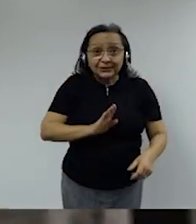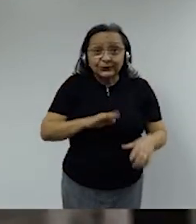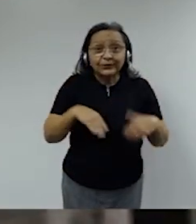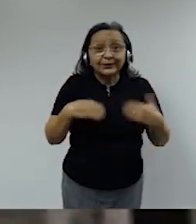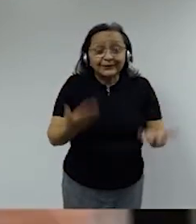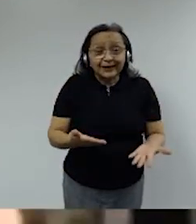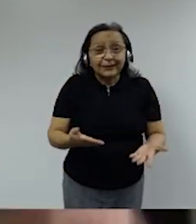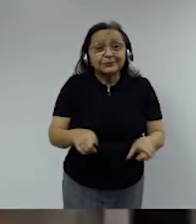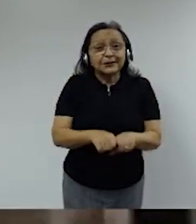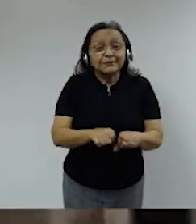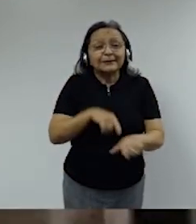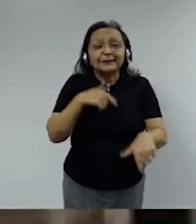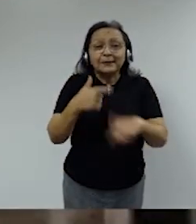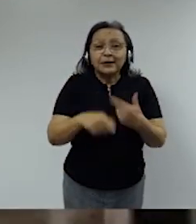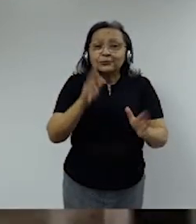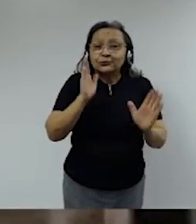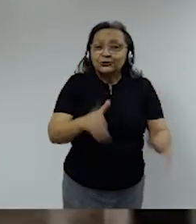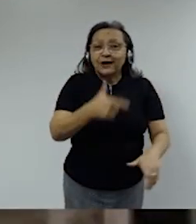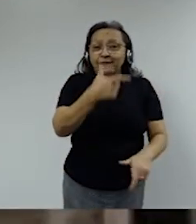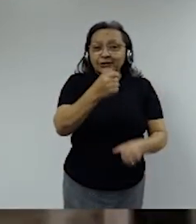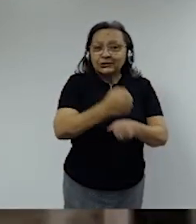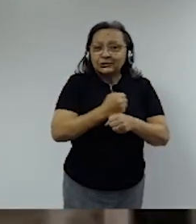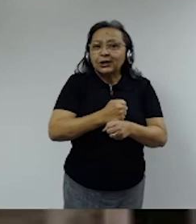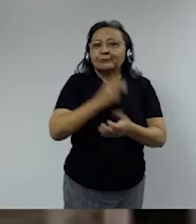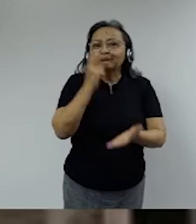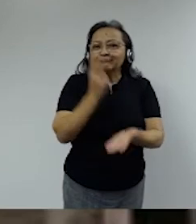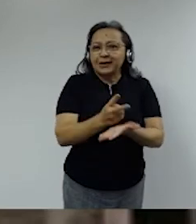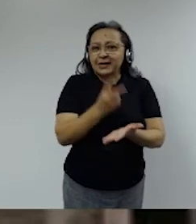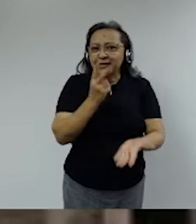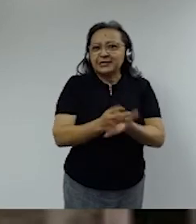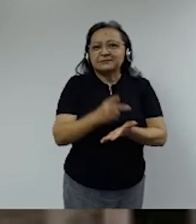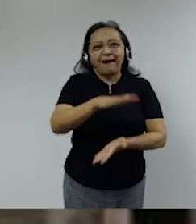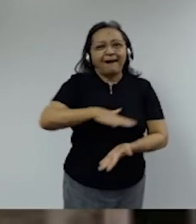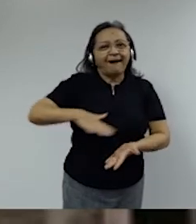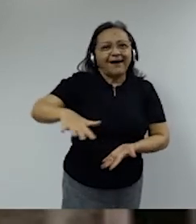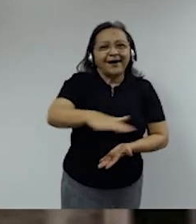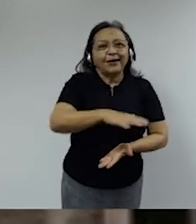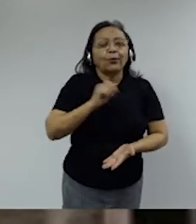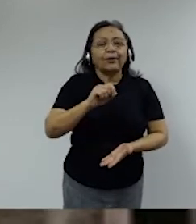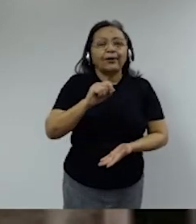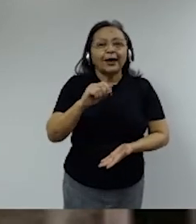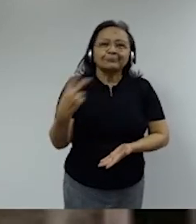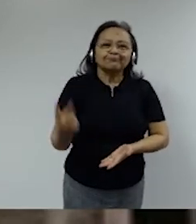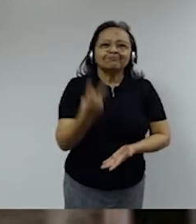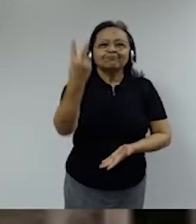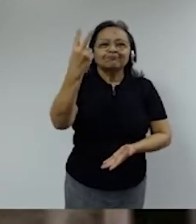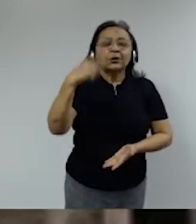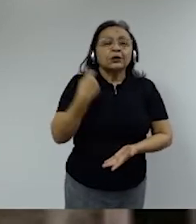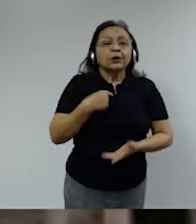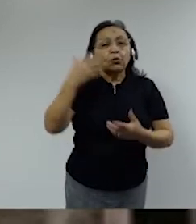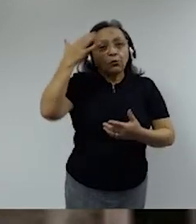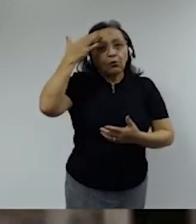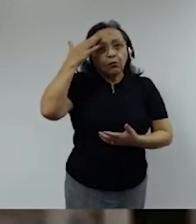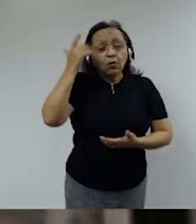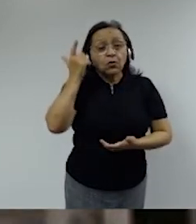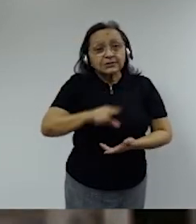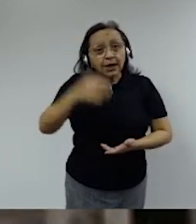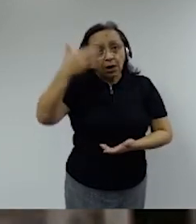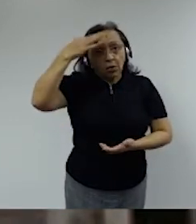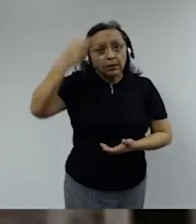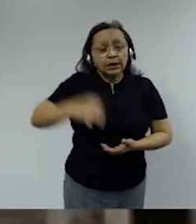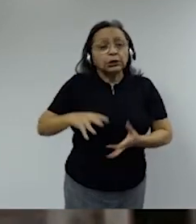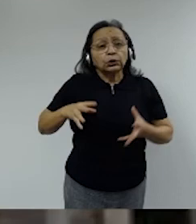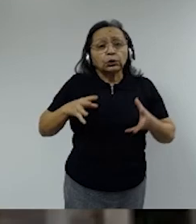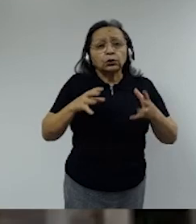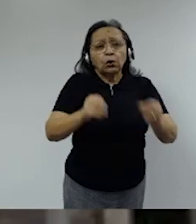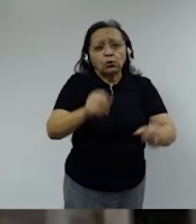atuado há 20 anos nessa temática. Então, o que é relevante que se consiga compreender é que todos os atores